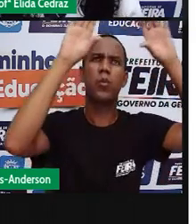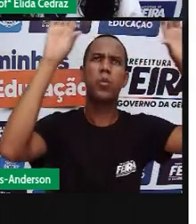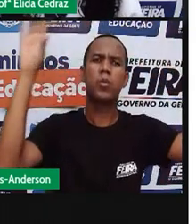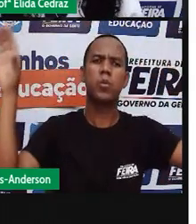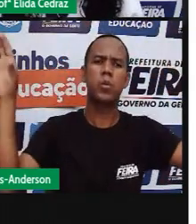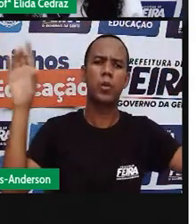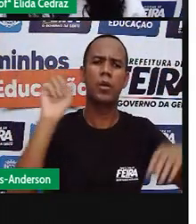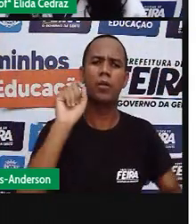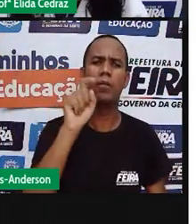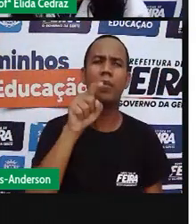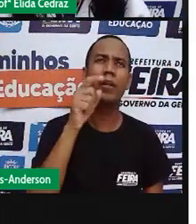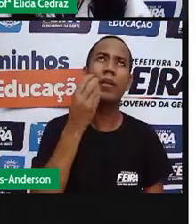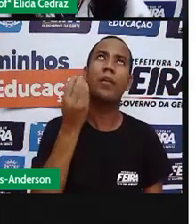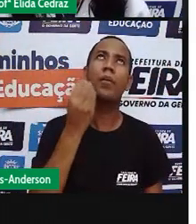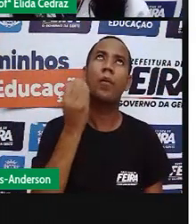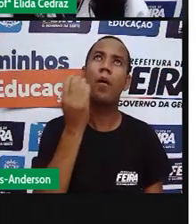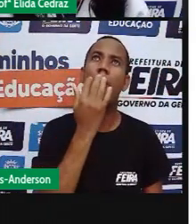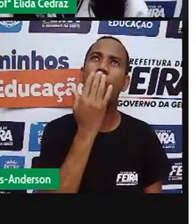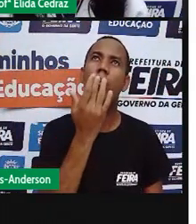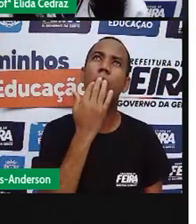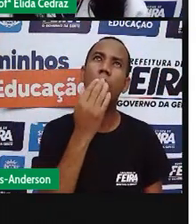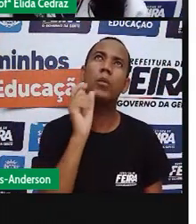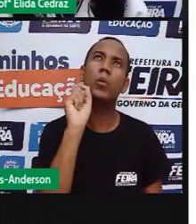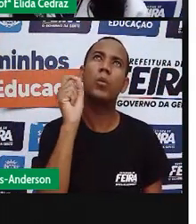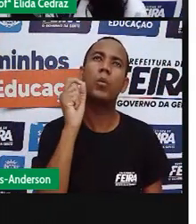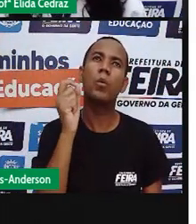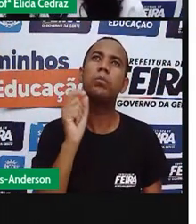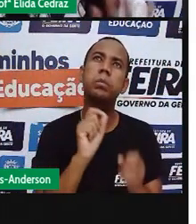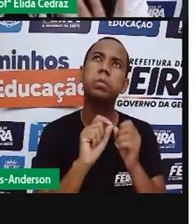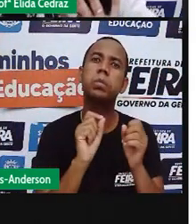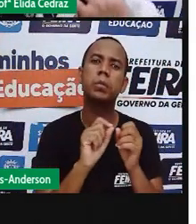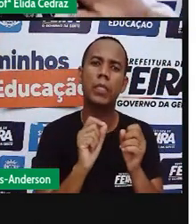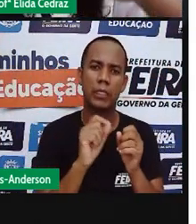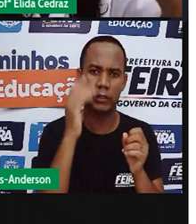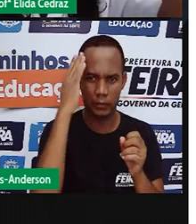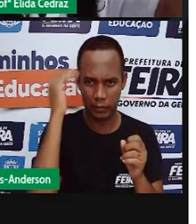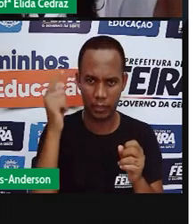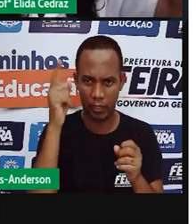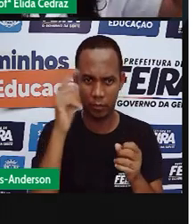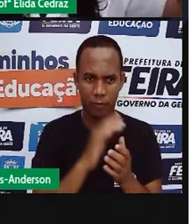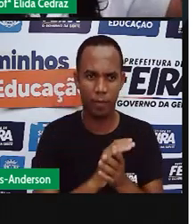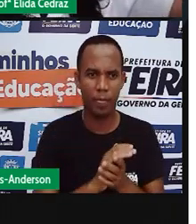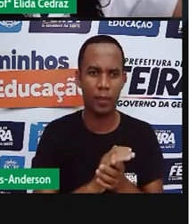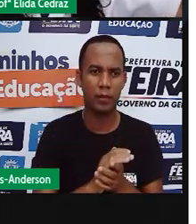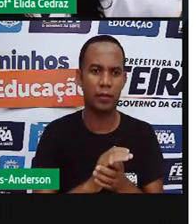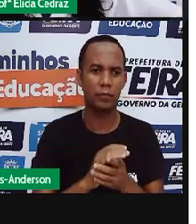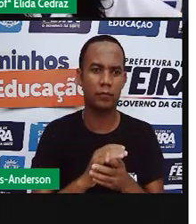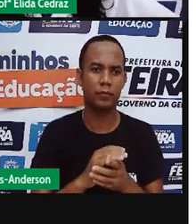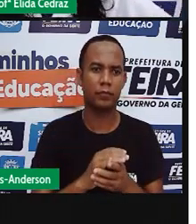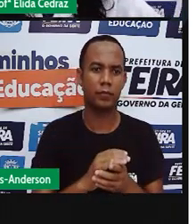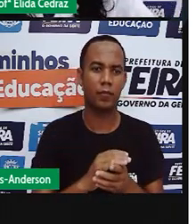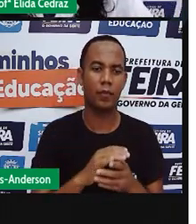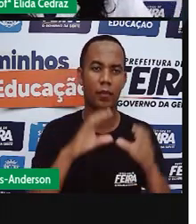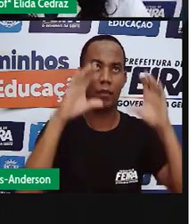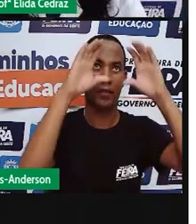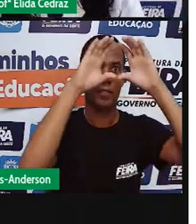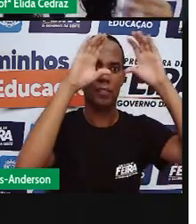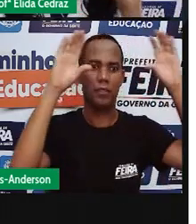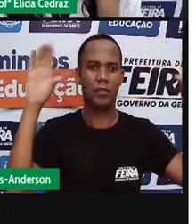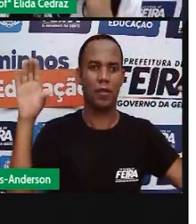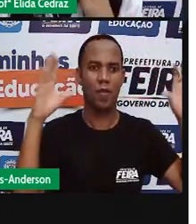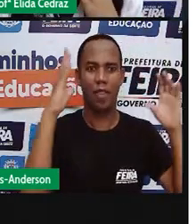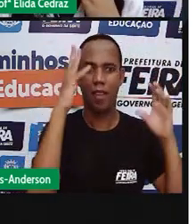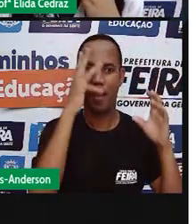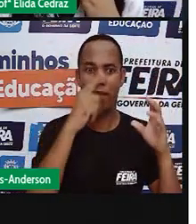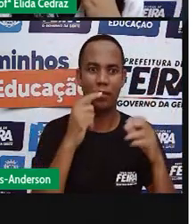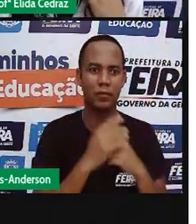Vocês sabem como se forma o arco-íris? Porque a gente vê no céu lindo aquele arco colorido.